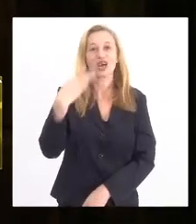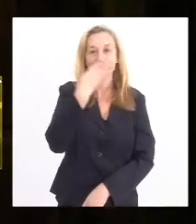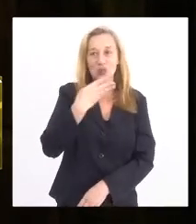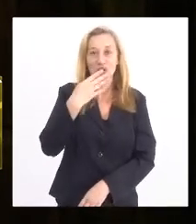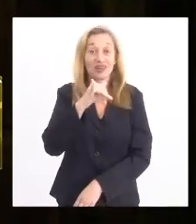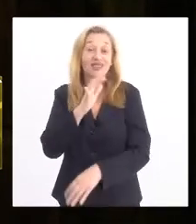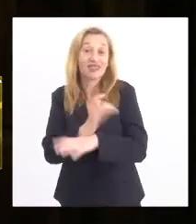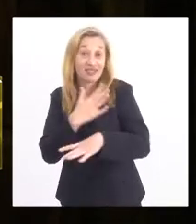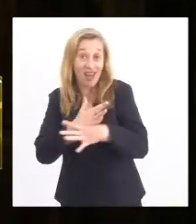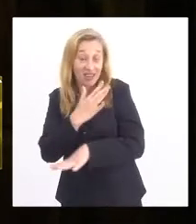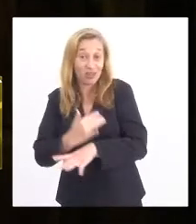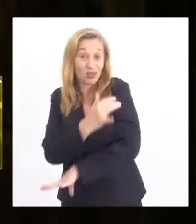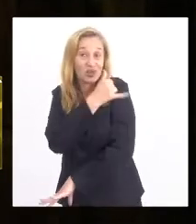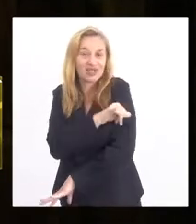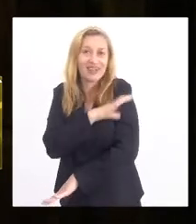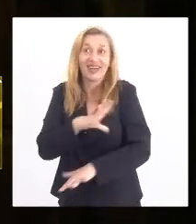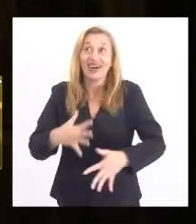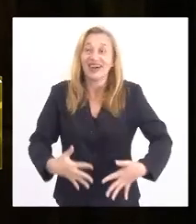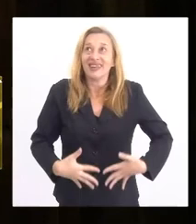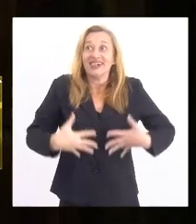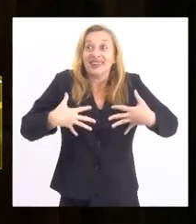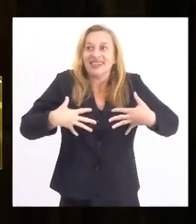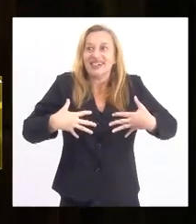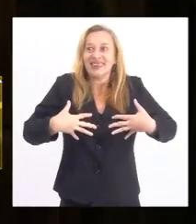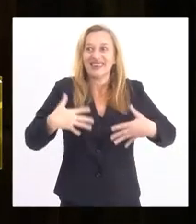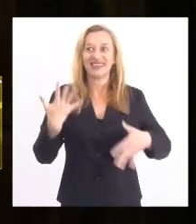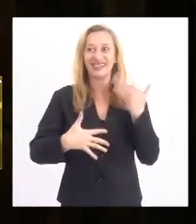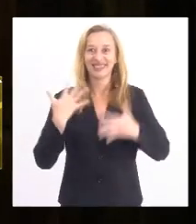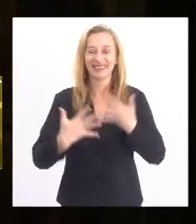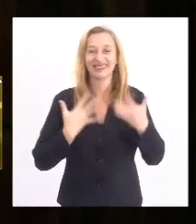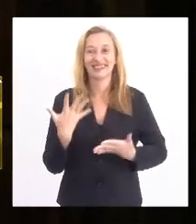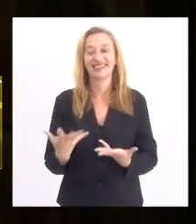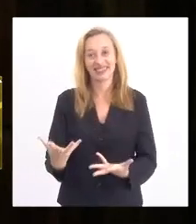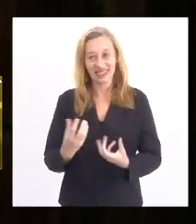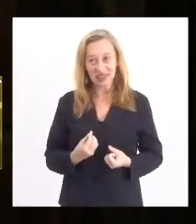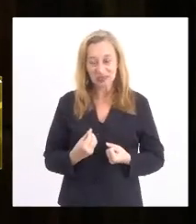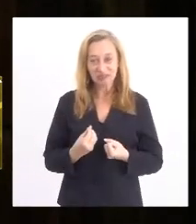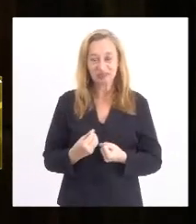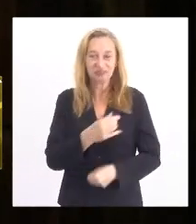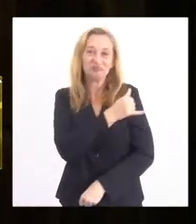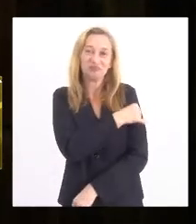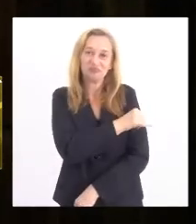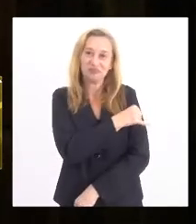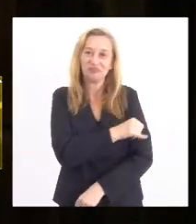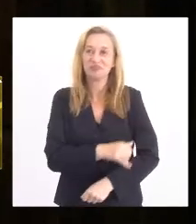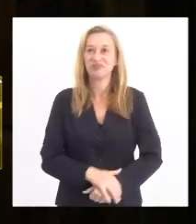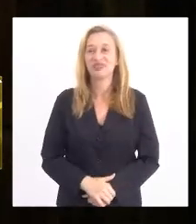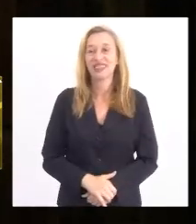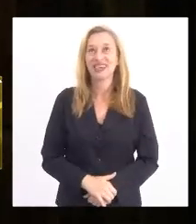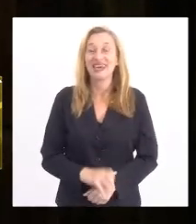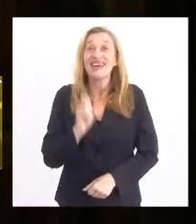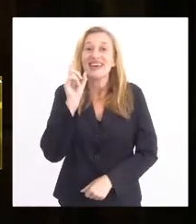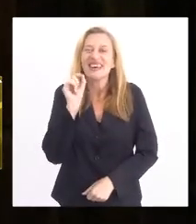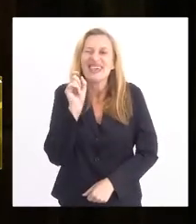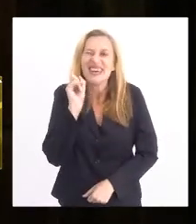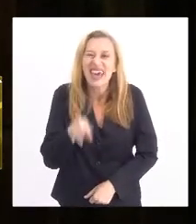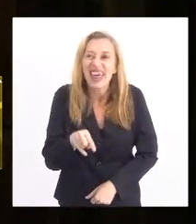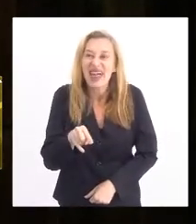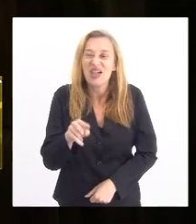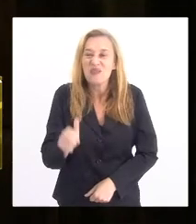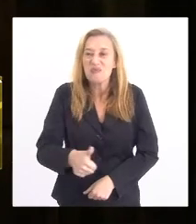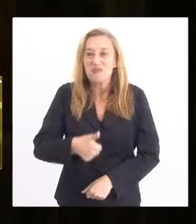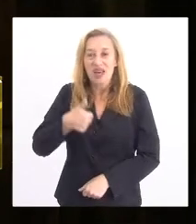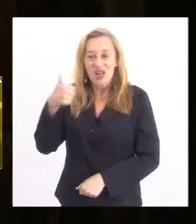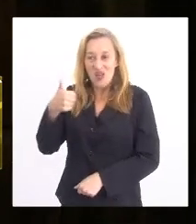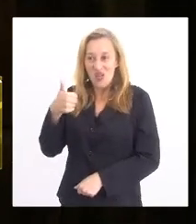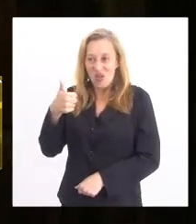bom então é com muita gratidão que eu recebo o Rio de Janeiro O que é o meu